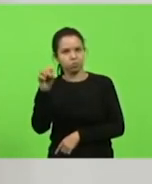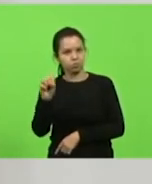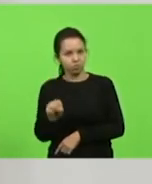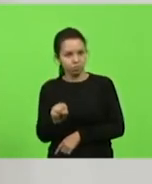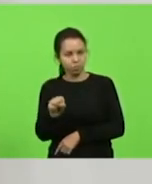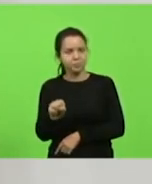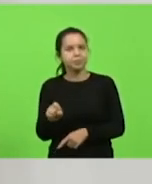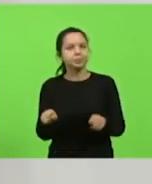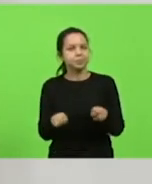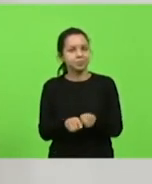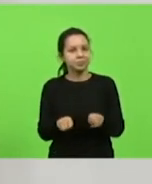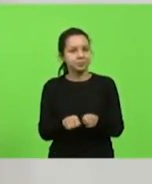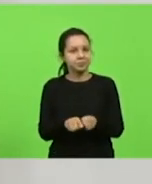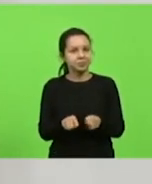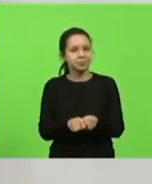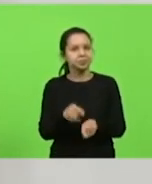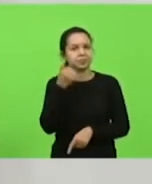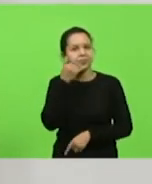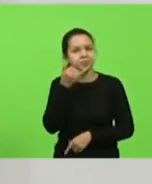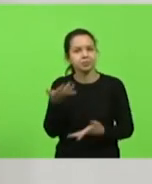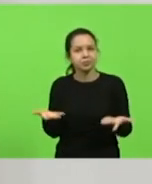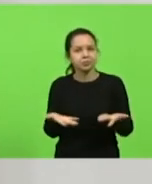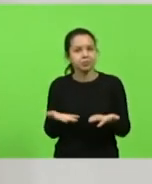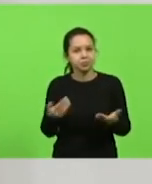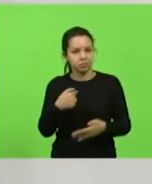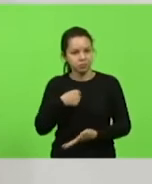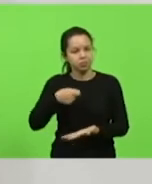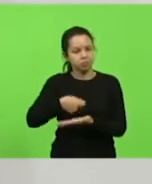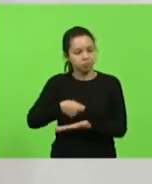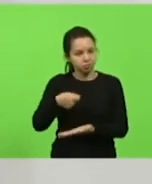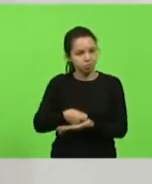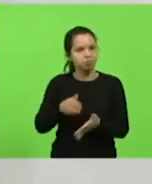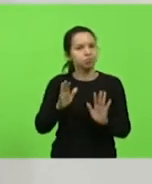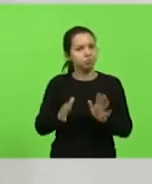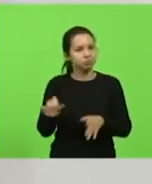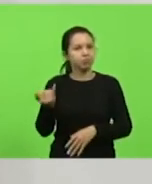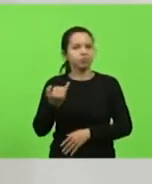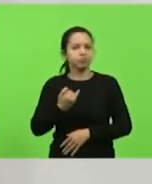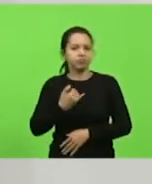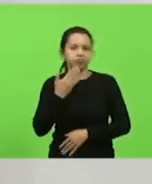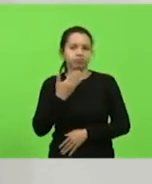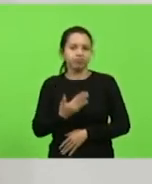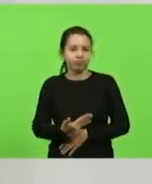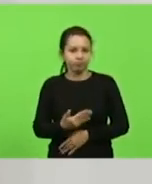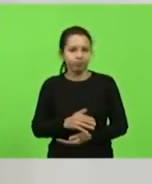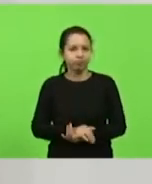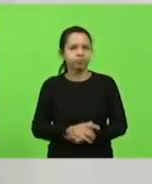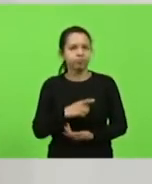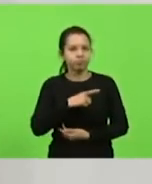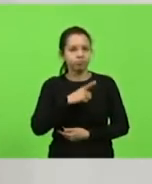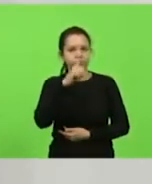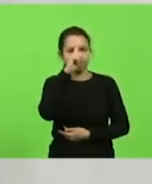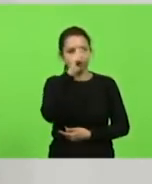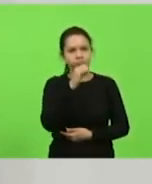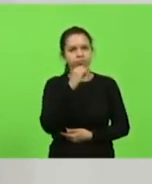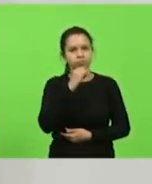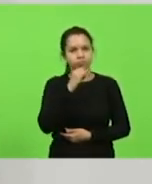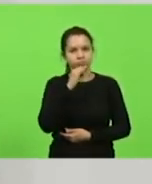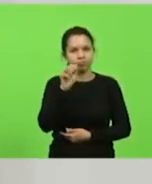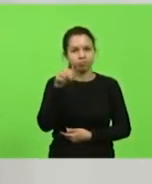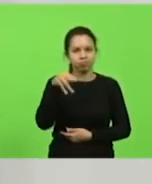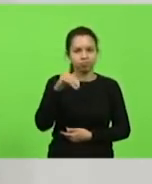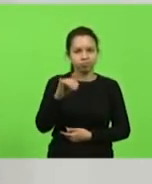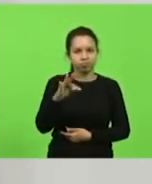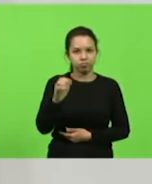já fui cobrado em relação a isso nós temos hospitais como de Anita Garibaldi